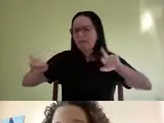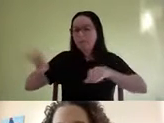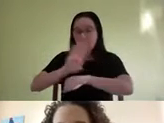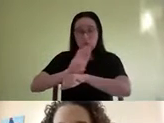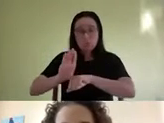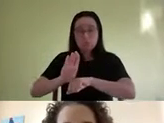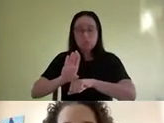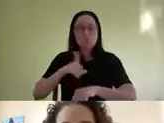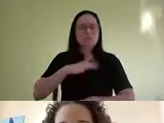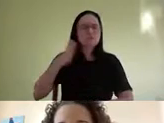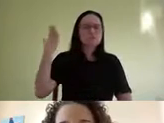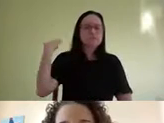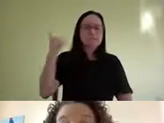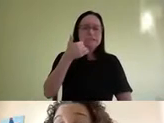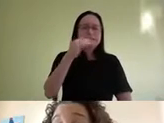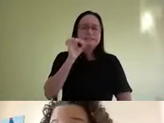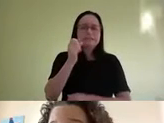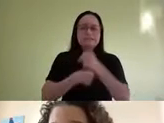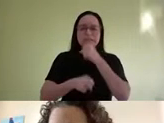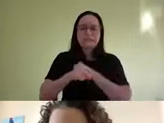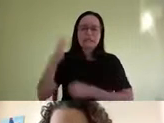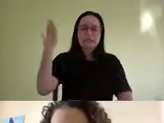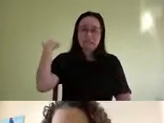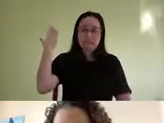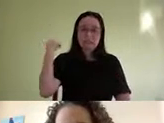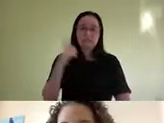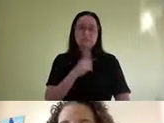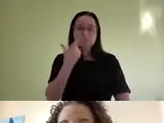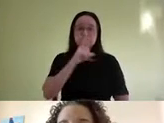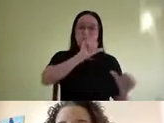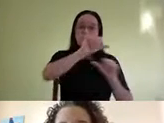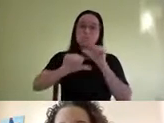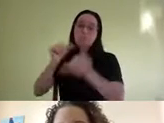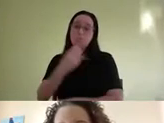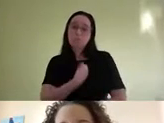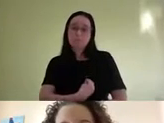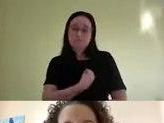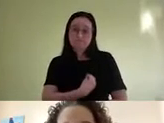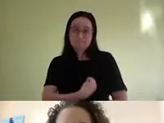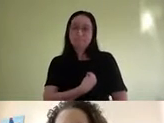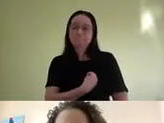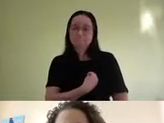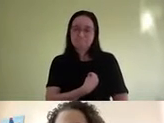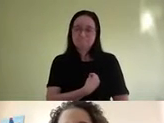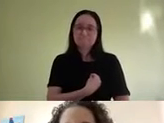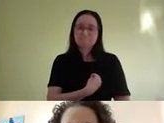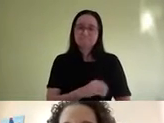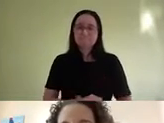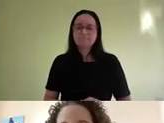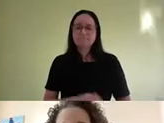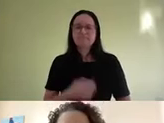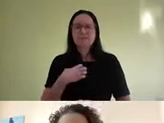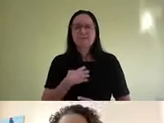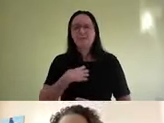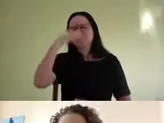há 10 anos atrás, eu resolvi uma aventura na minha vida pessoal, eu estava assim, enjoada,